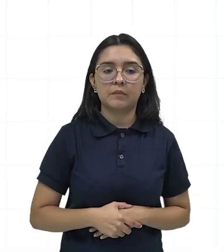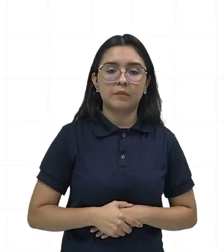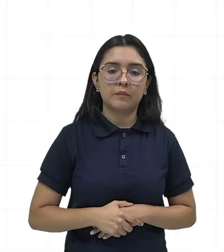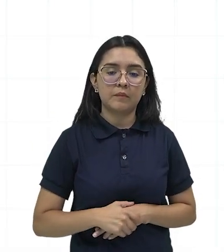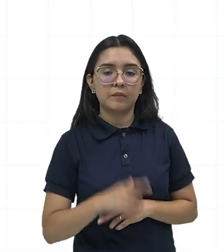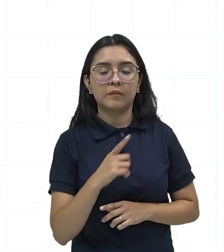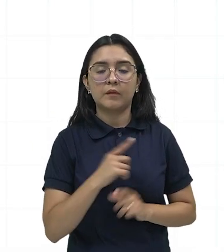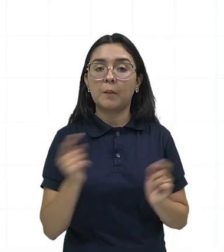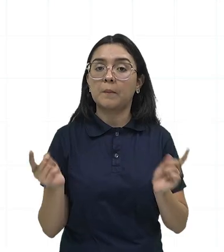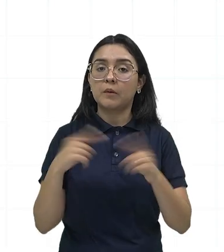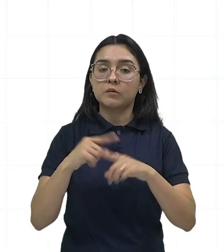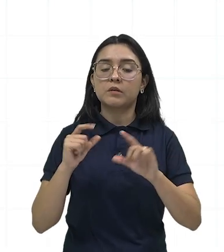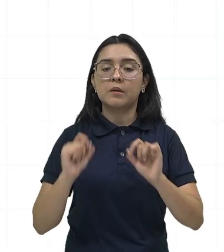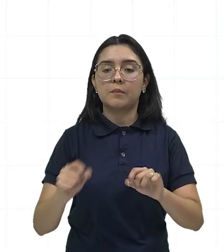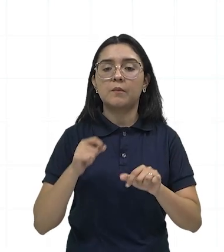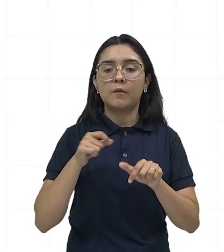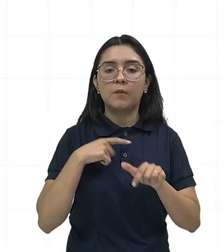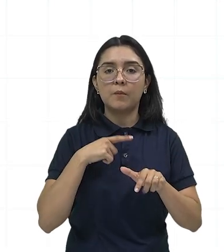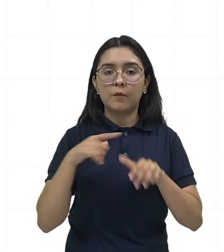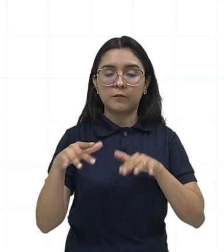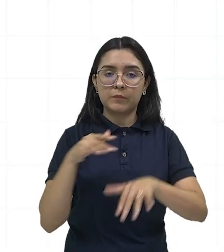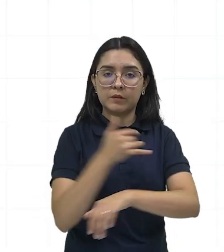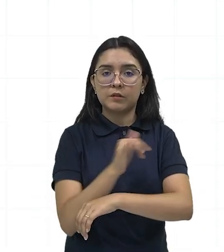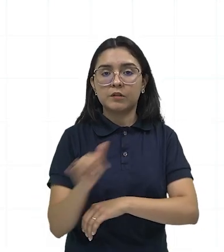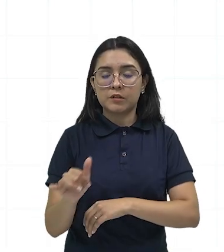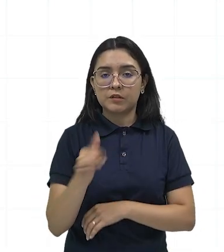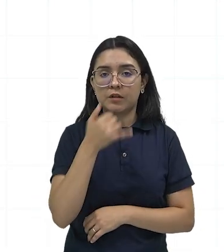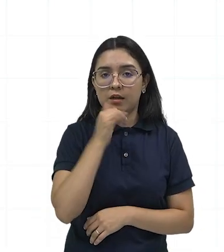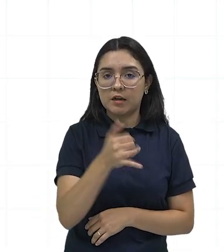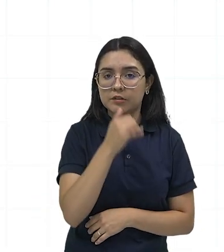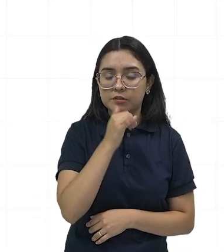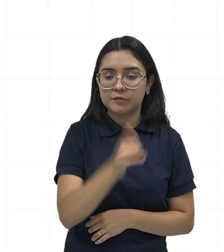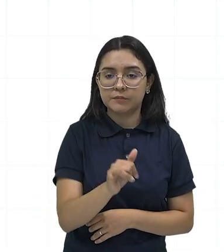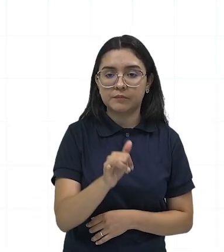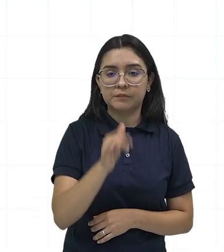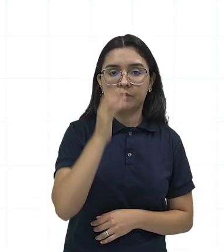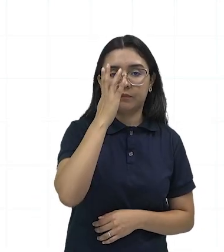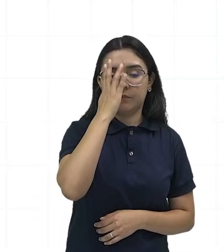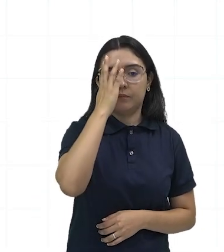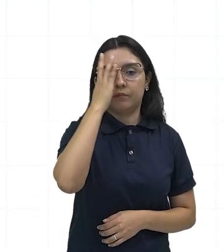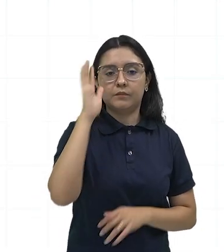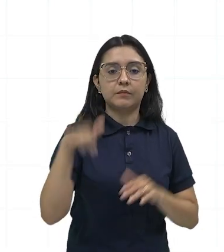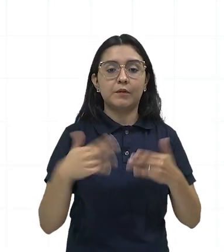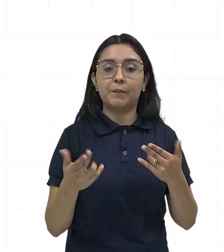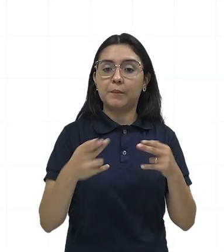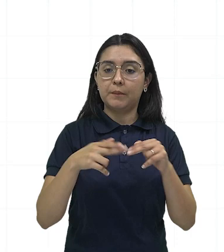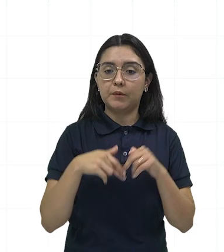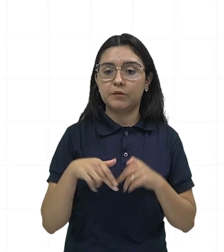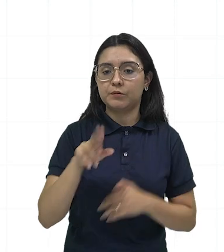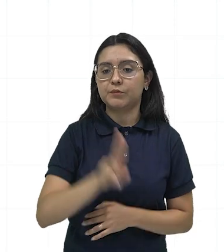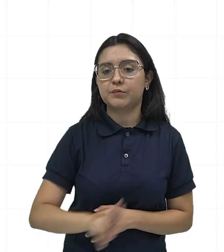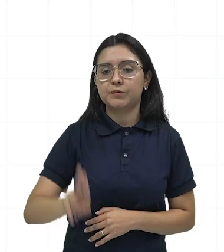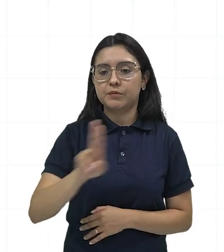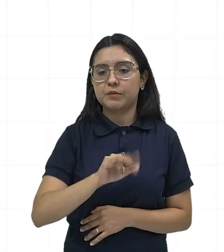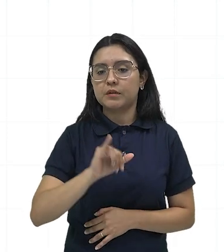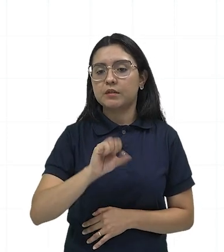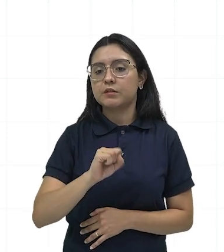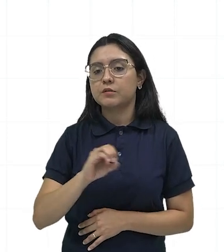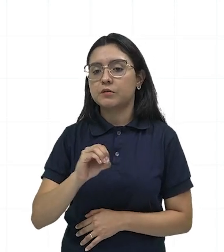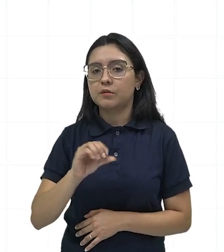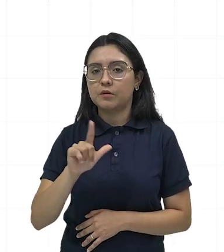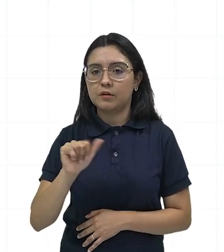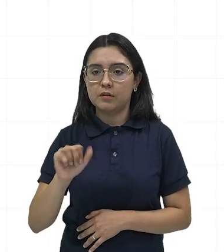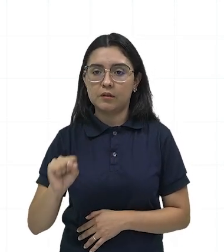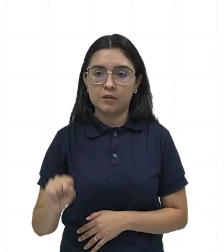opõem-se fortemente à movimentação de cargas e, por isso, são usados para